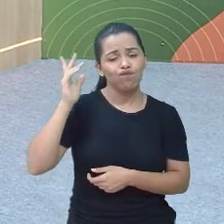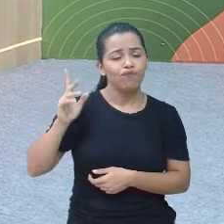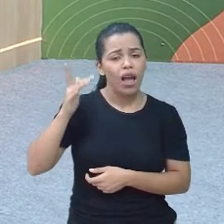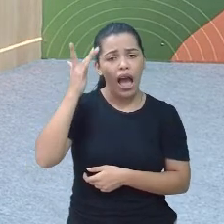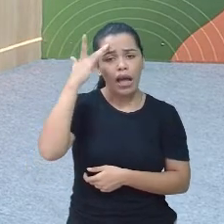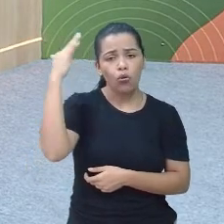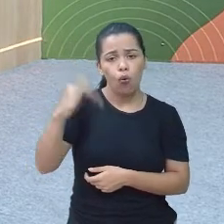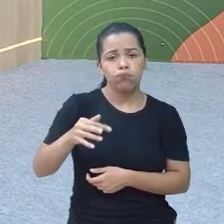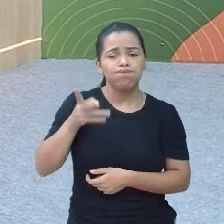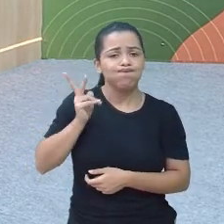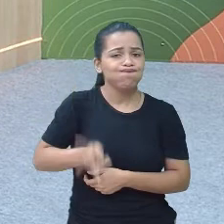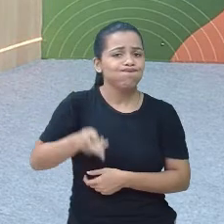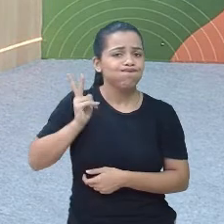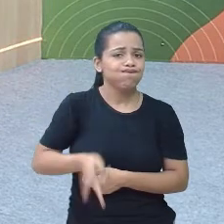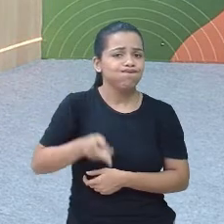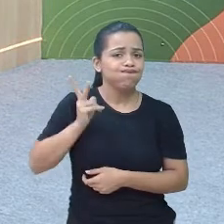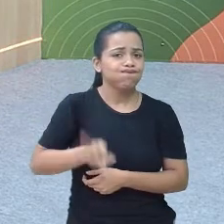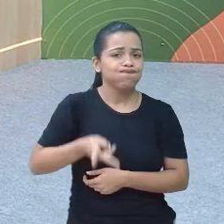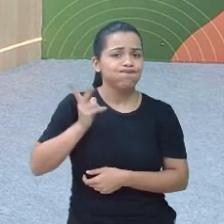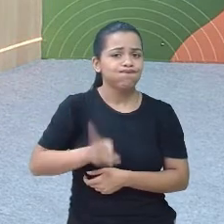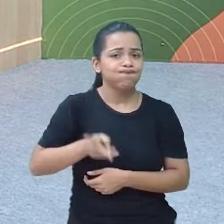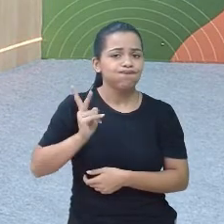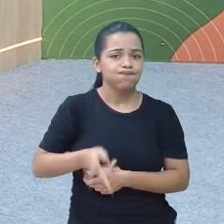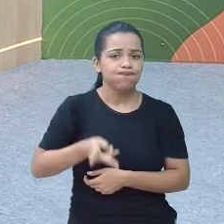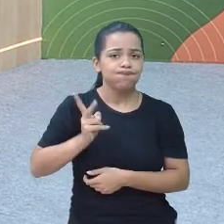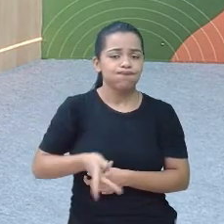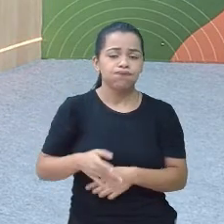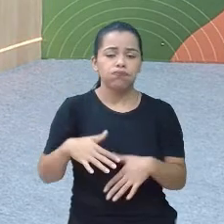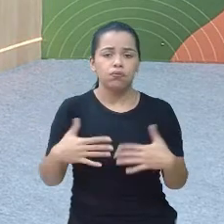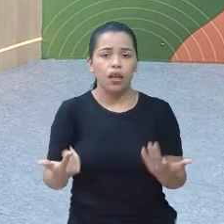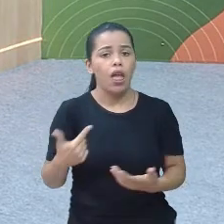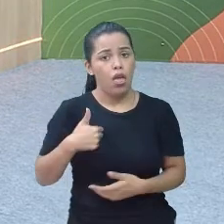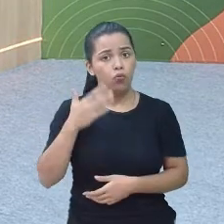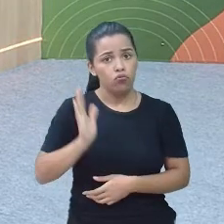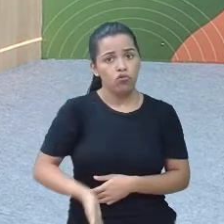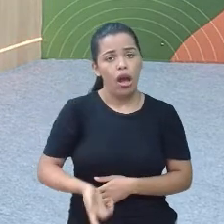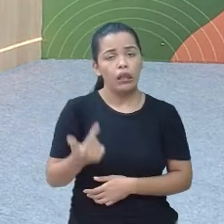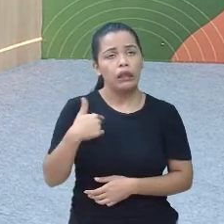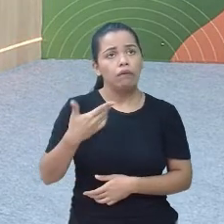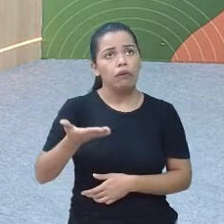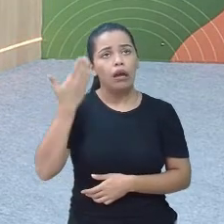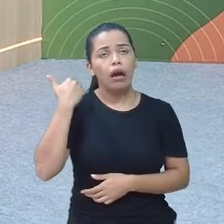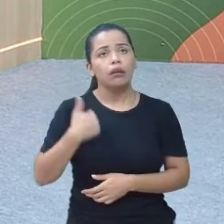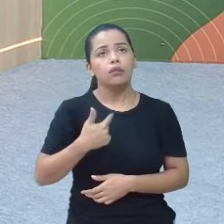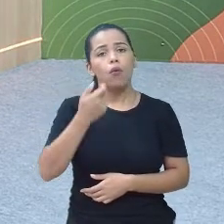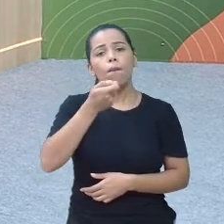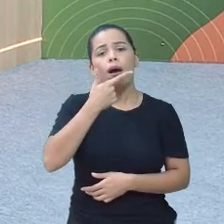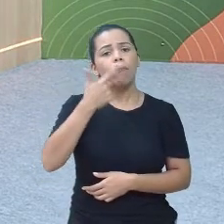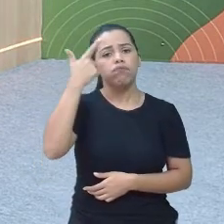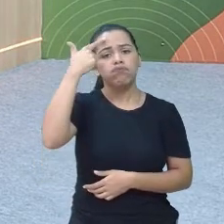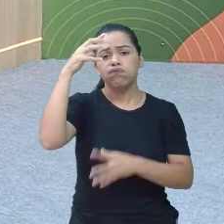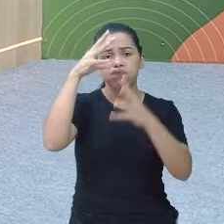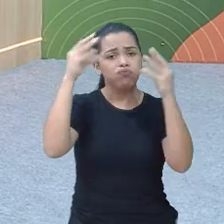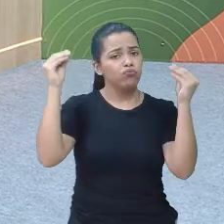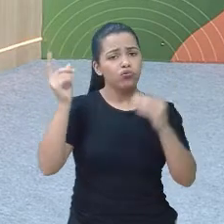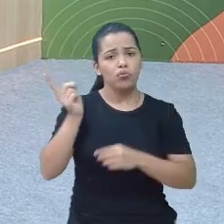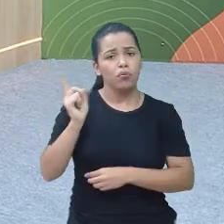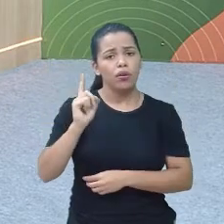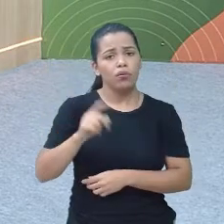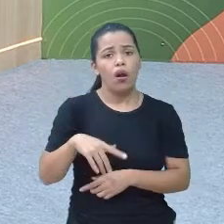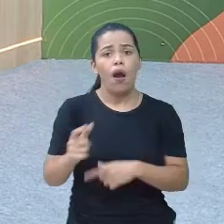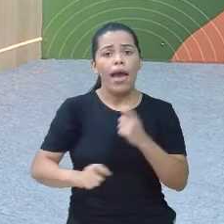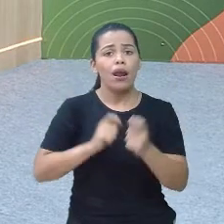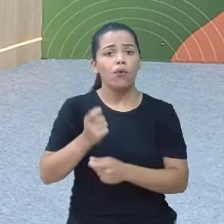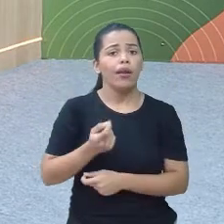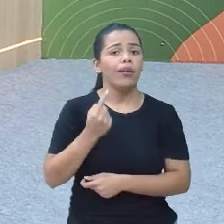cabeça não passe, tá certo? Por exemplo, já tive uma dor de cabeça muito forte, tomei remédio, não passou, era o que? Era uma dor de dente,